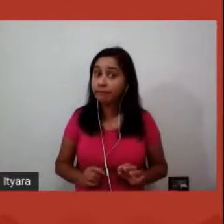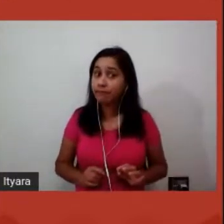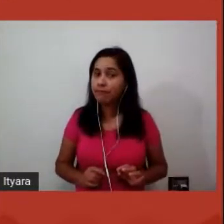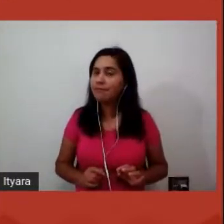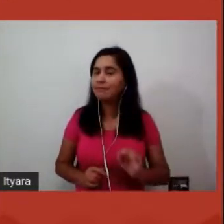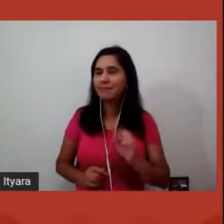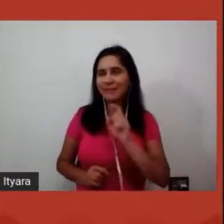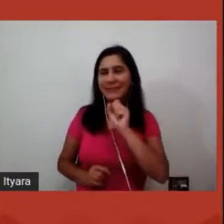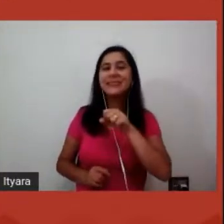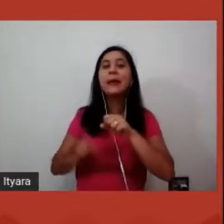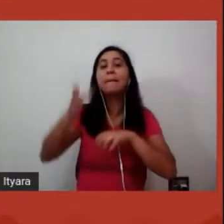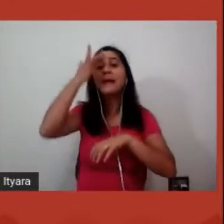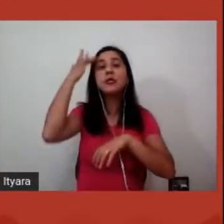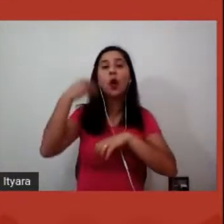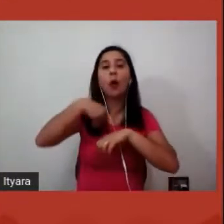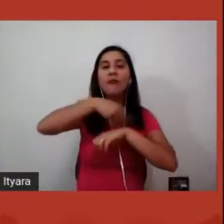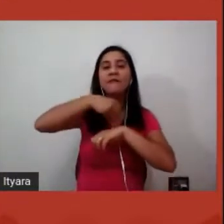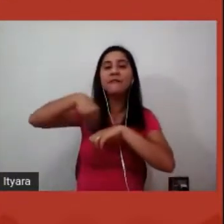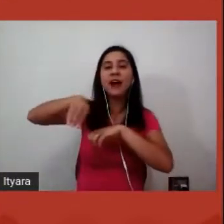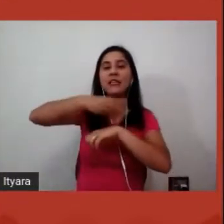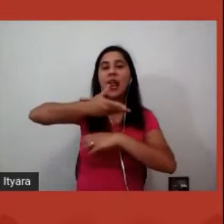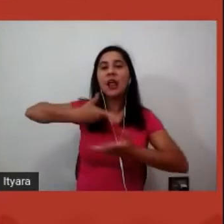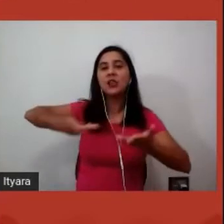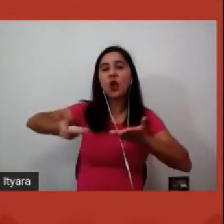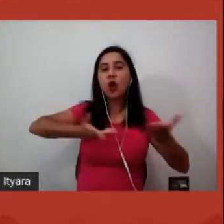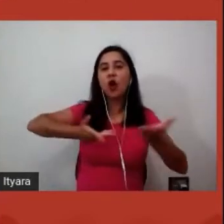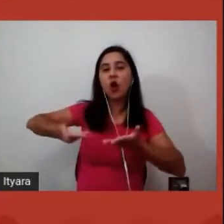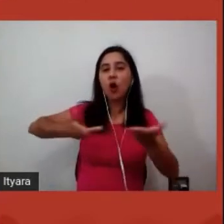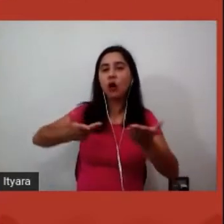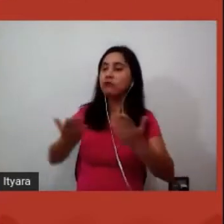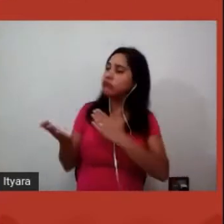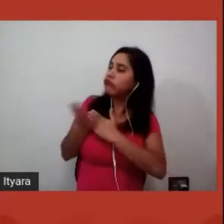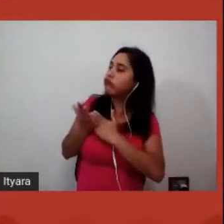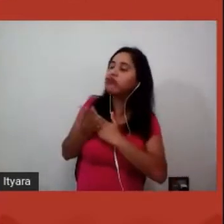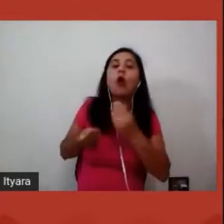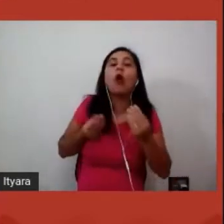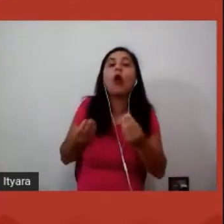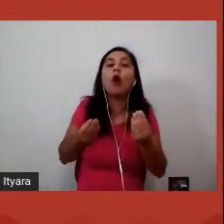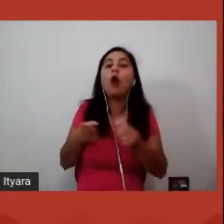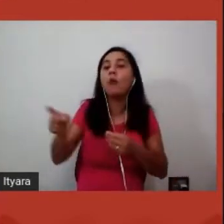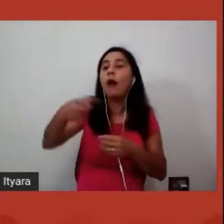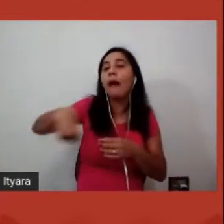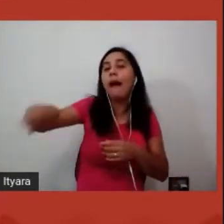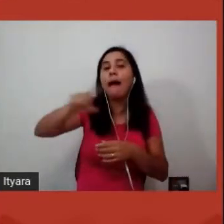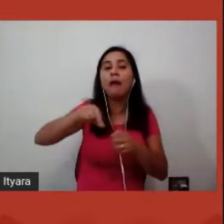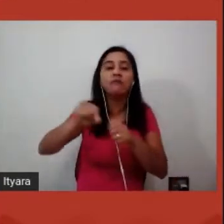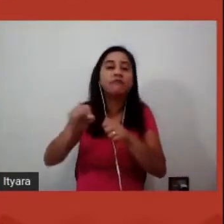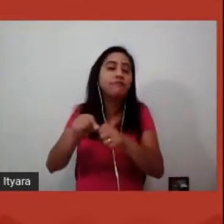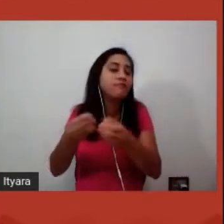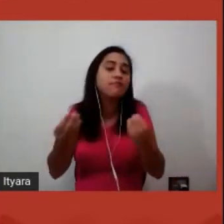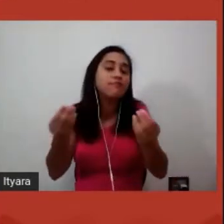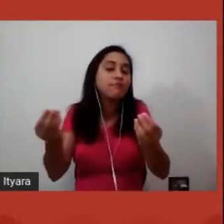Os facilitadores aí podem contribuir com isso, como que a gente, elas podem articular.